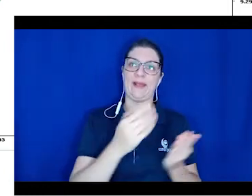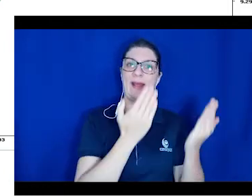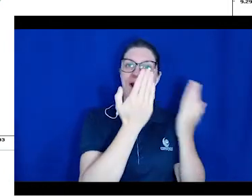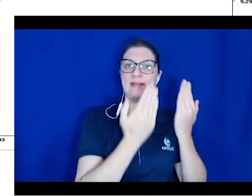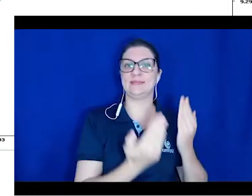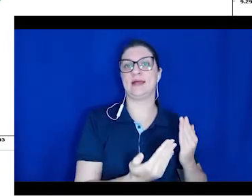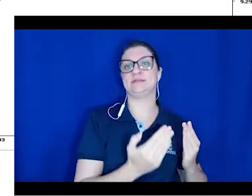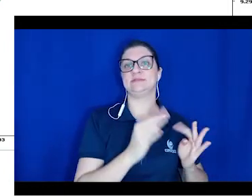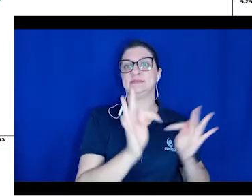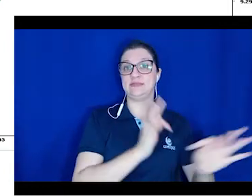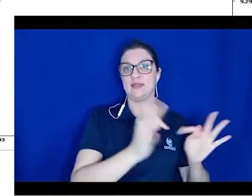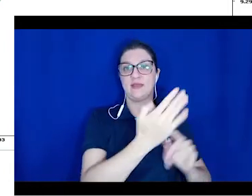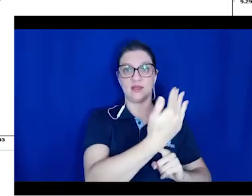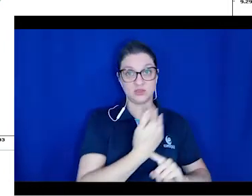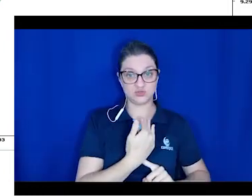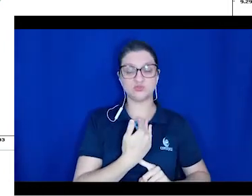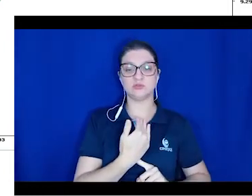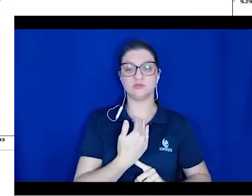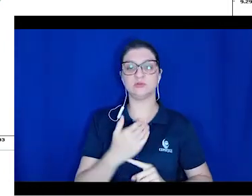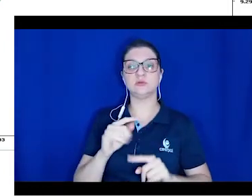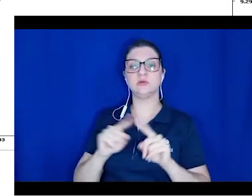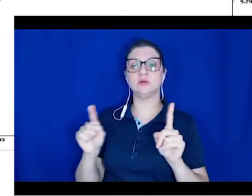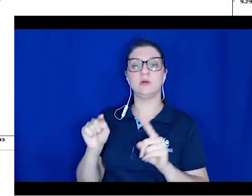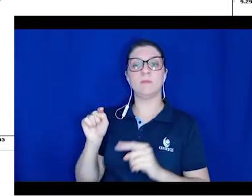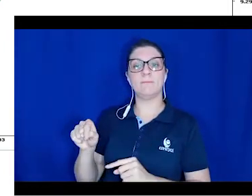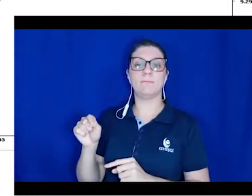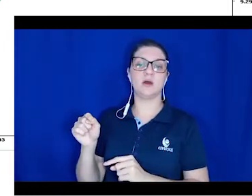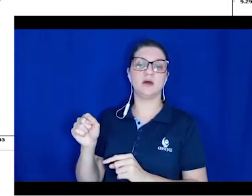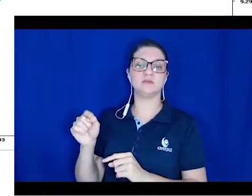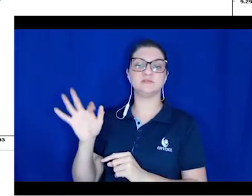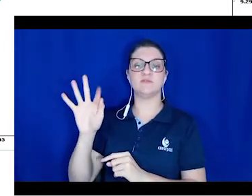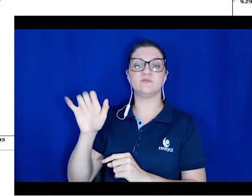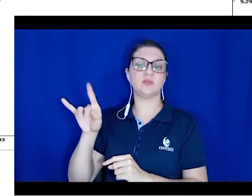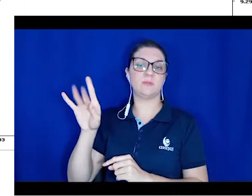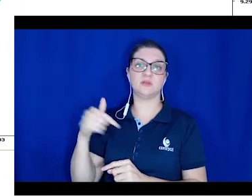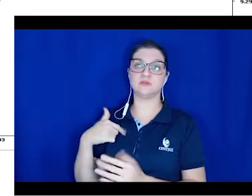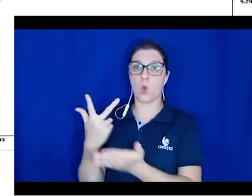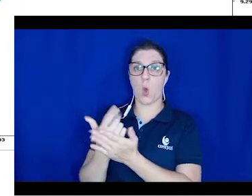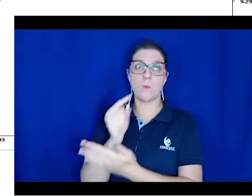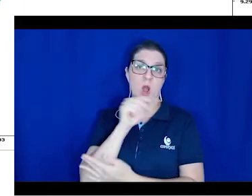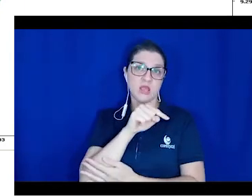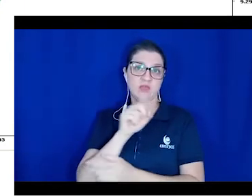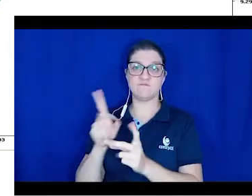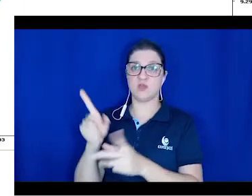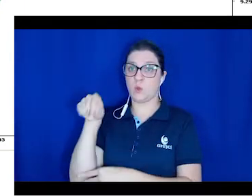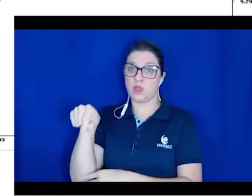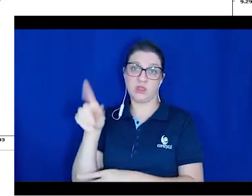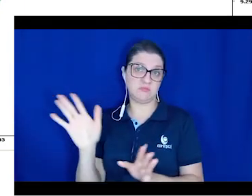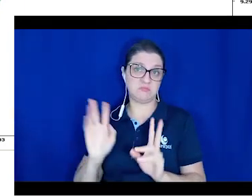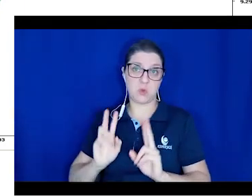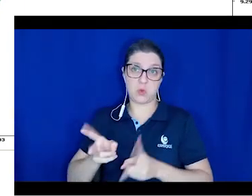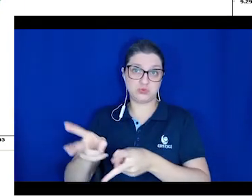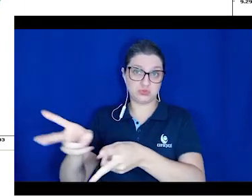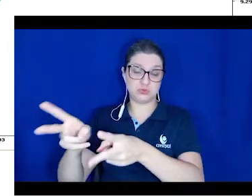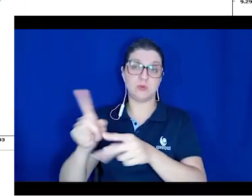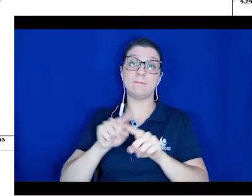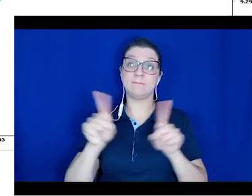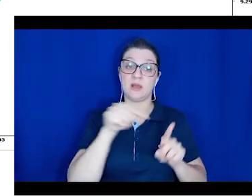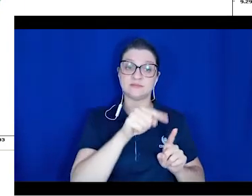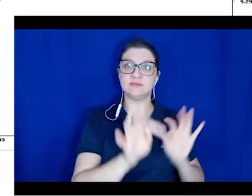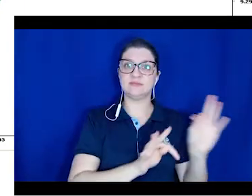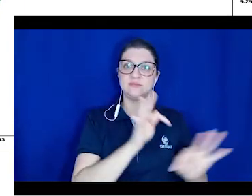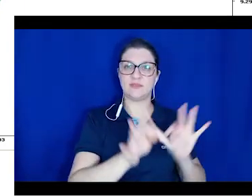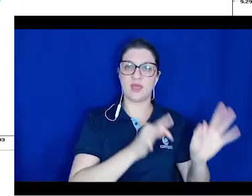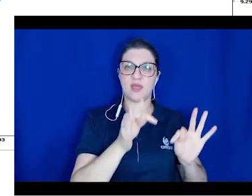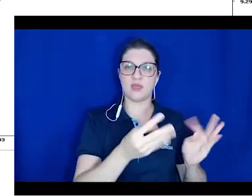análise fundamentalista, eu a compro aqui e vendo aqui, eu vou vender aqui, vou continuar. Só que dessa forma, com a análise técnica, eu consigo